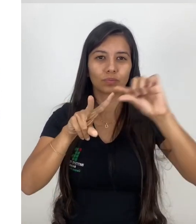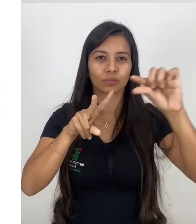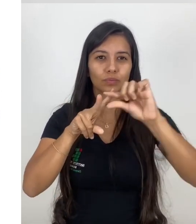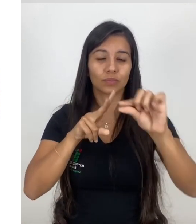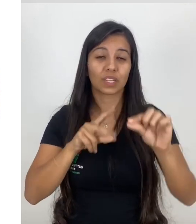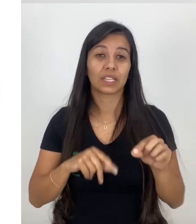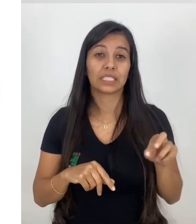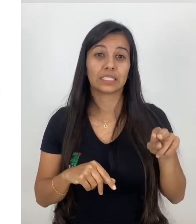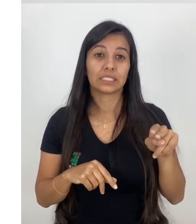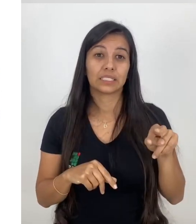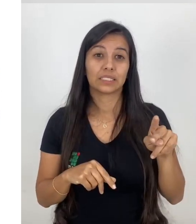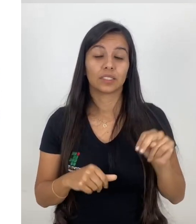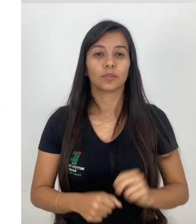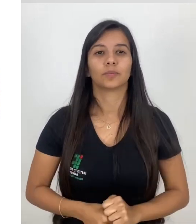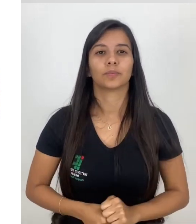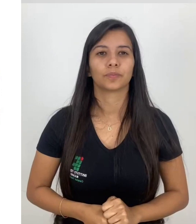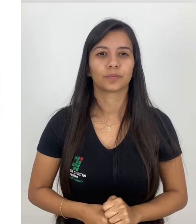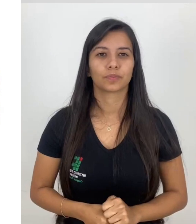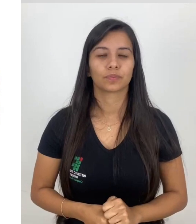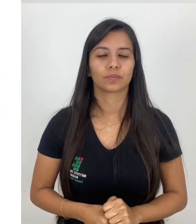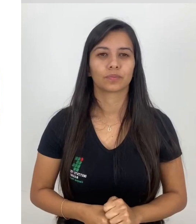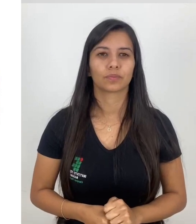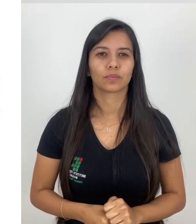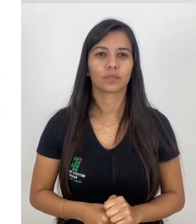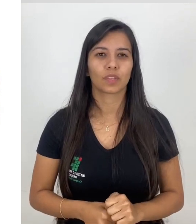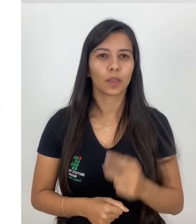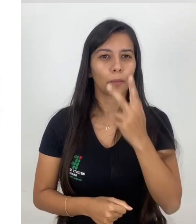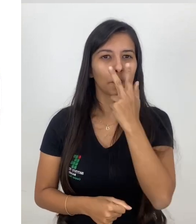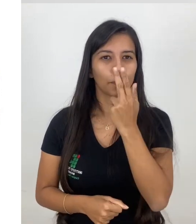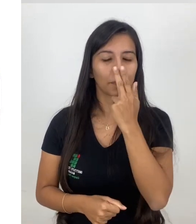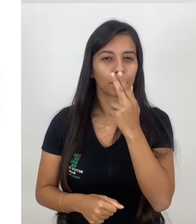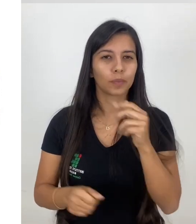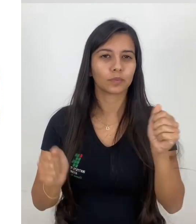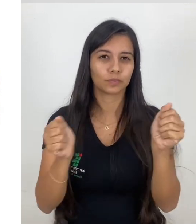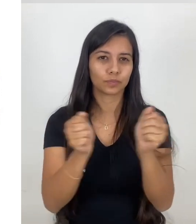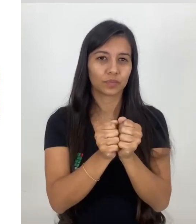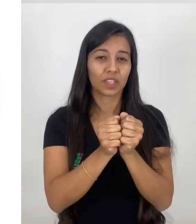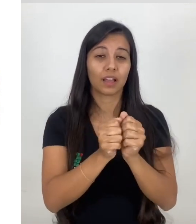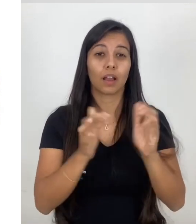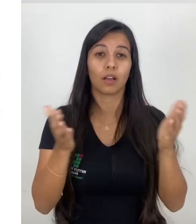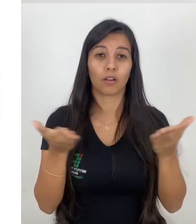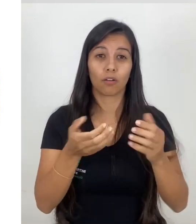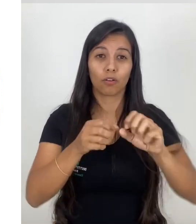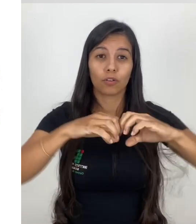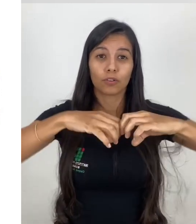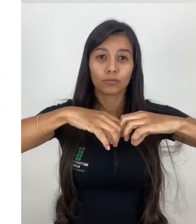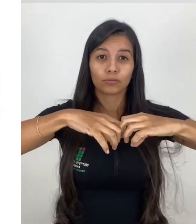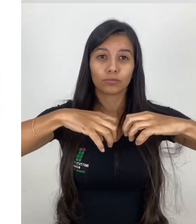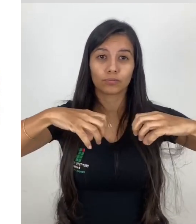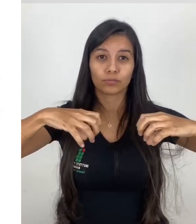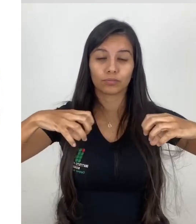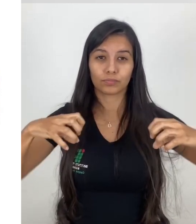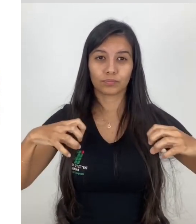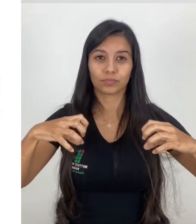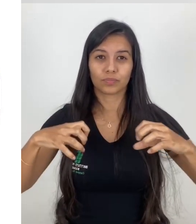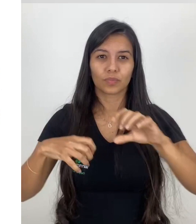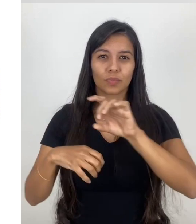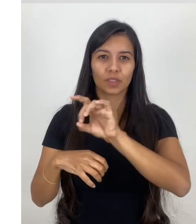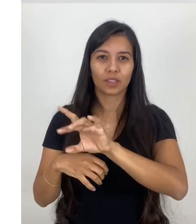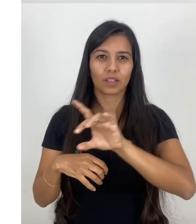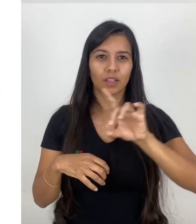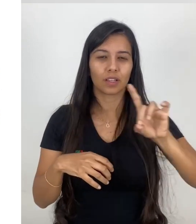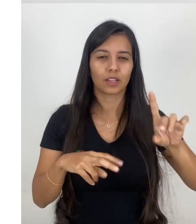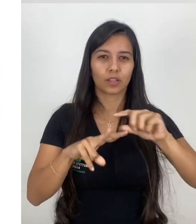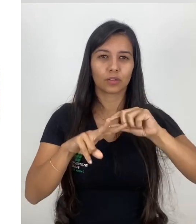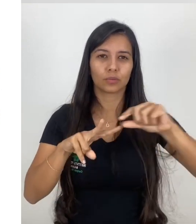irmãs, tá? E aí, essas cromátides agora elas são rompidas, separadas, né? E cada